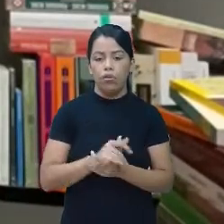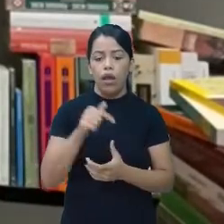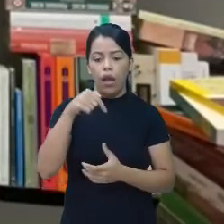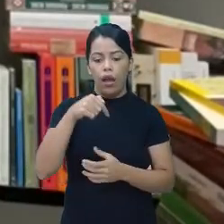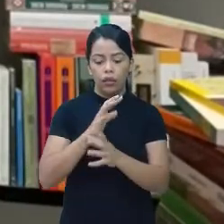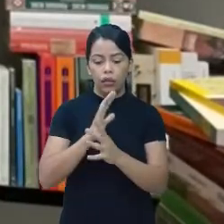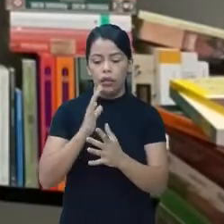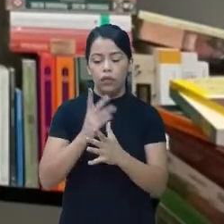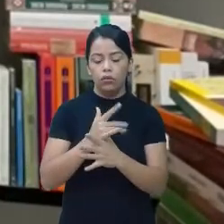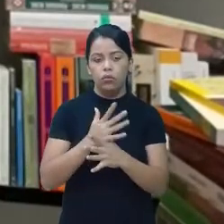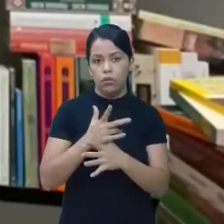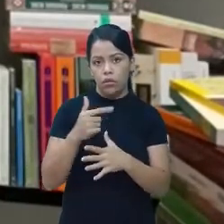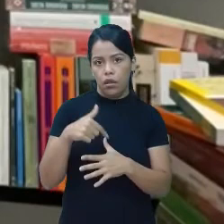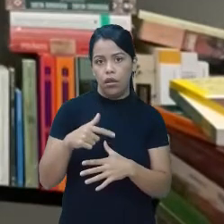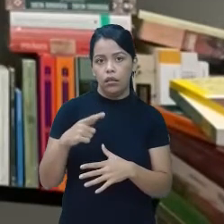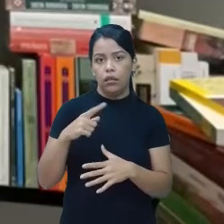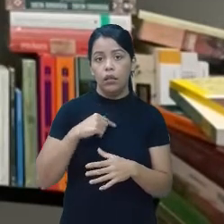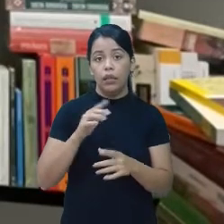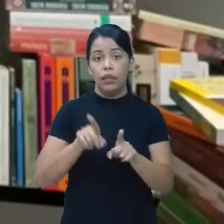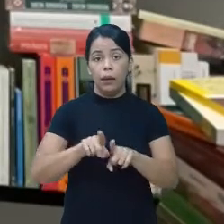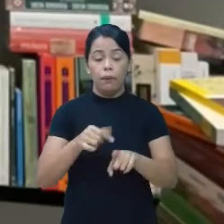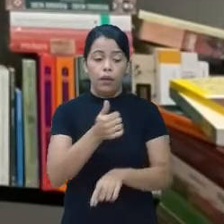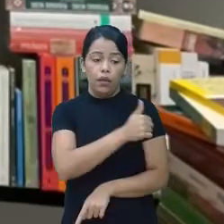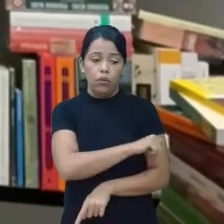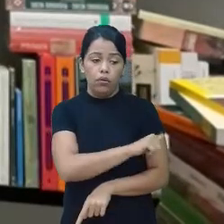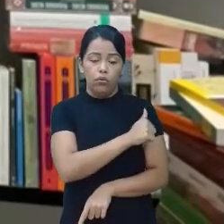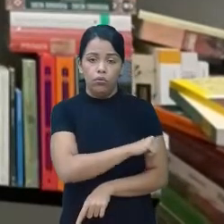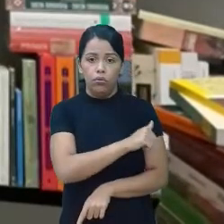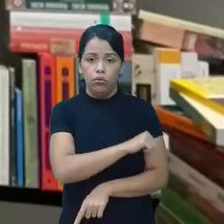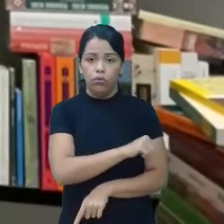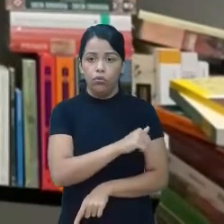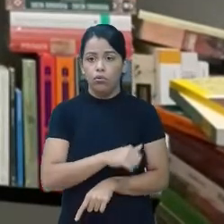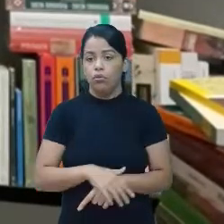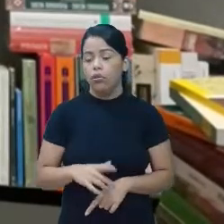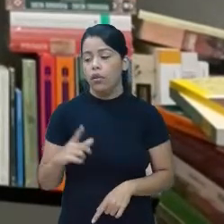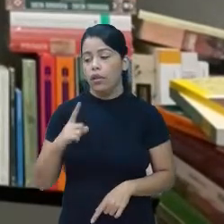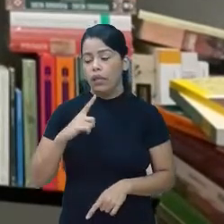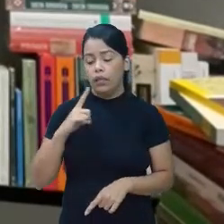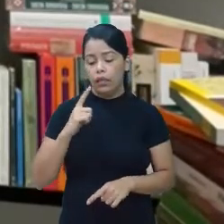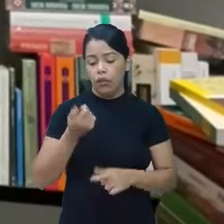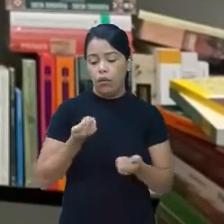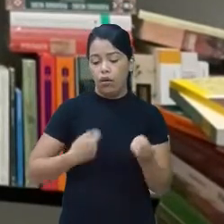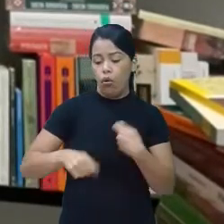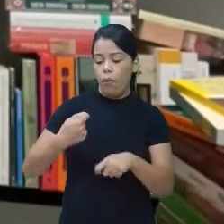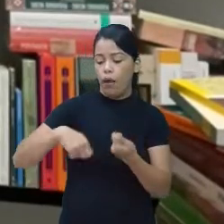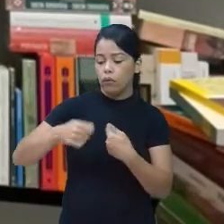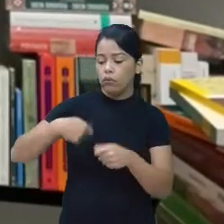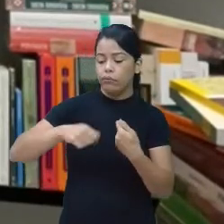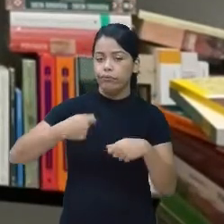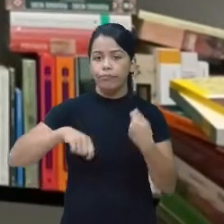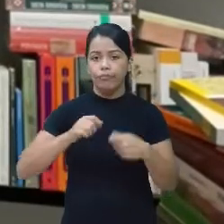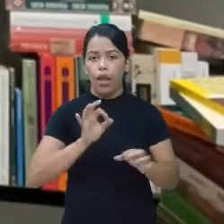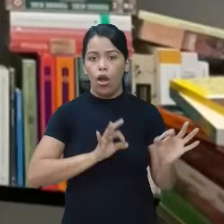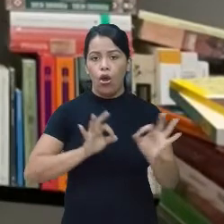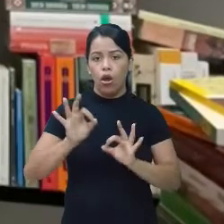Recife e no Rio de Janeiro também se juntava algum grupo de comerciantes organizava um